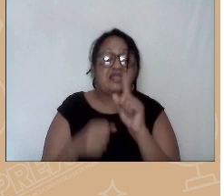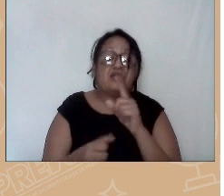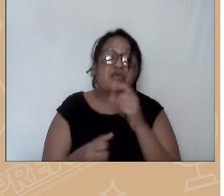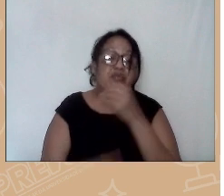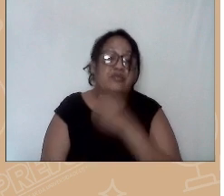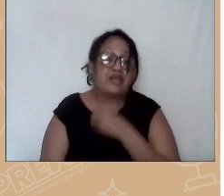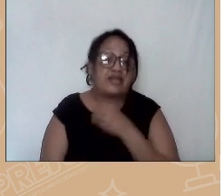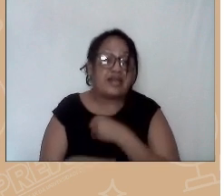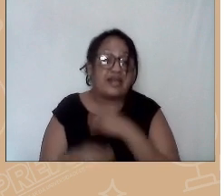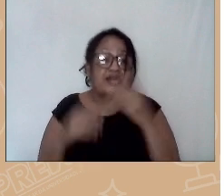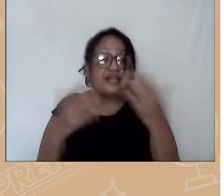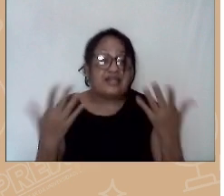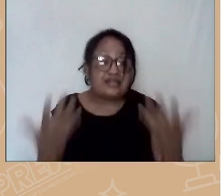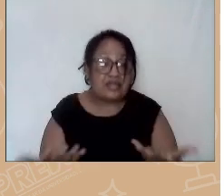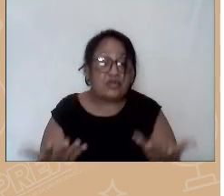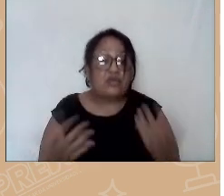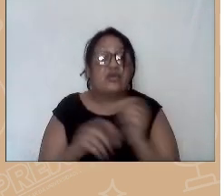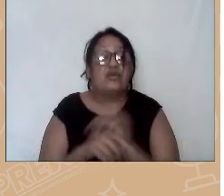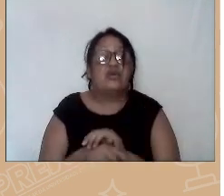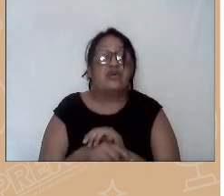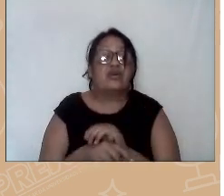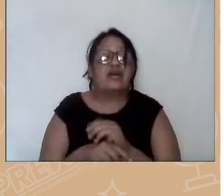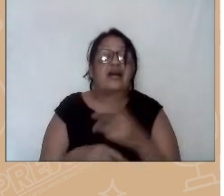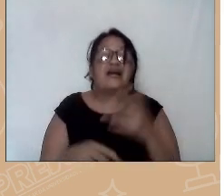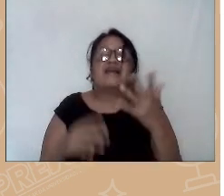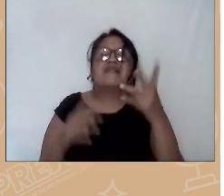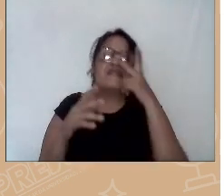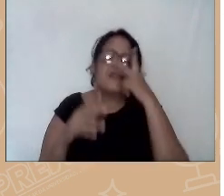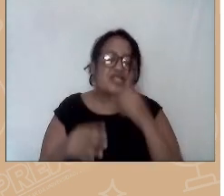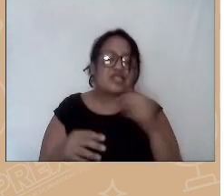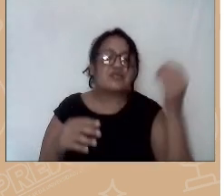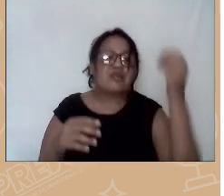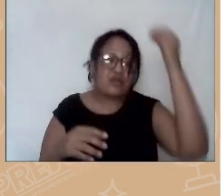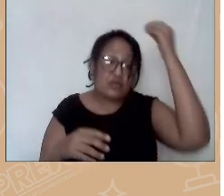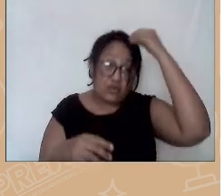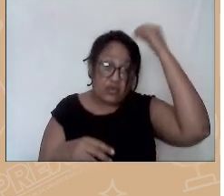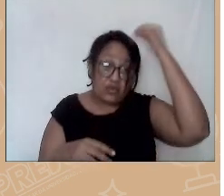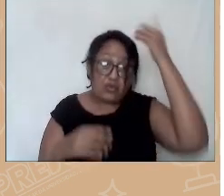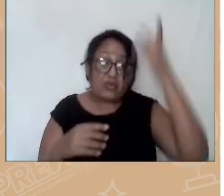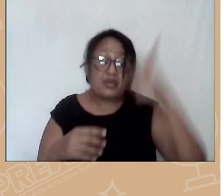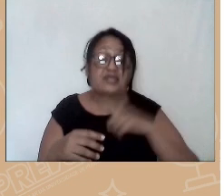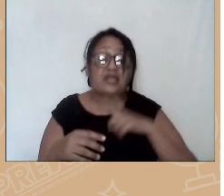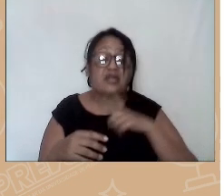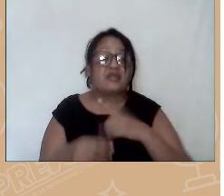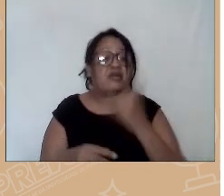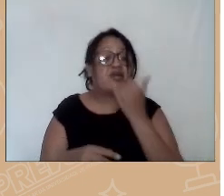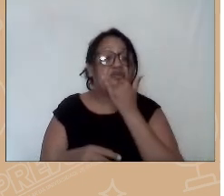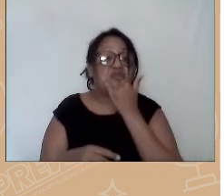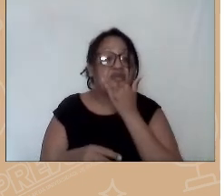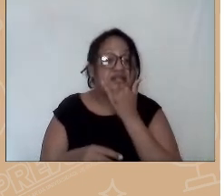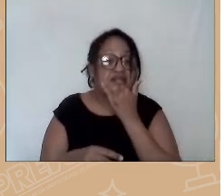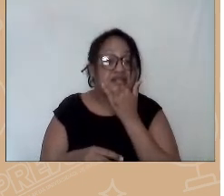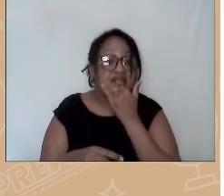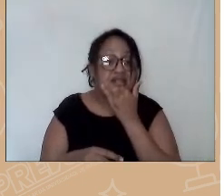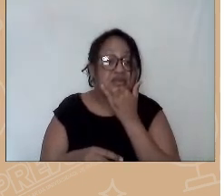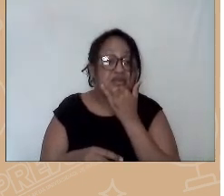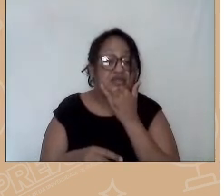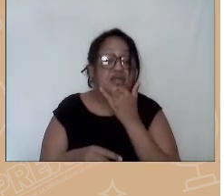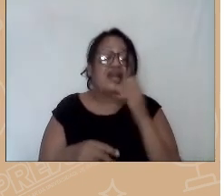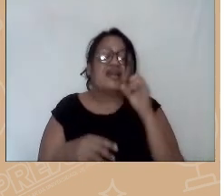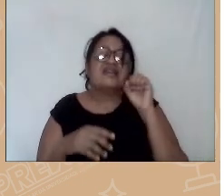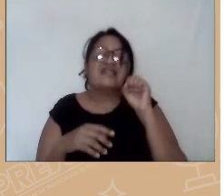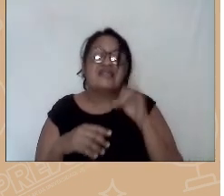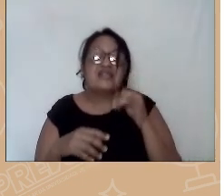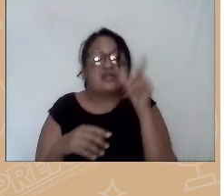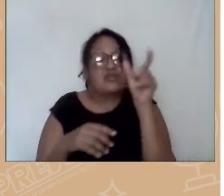soubeja um só gemido que a mesma culpa que vos há ofendido vos tem para o perdão lisogeado se uma ovelha perdida